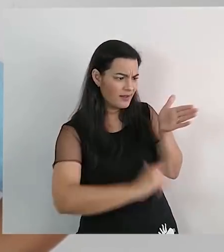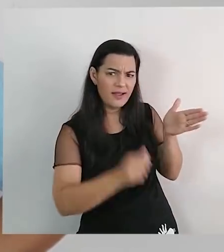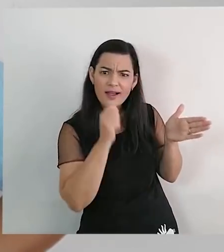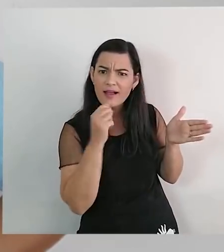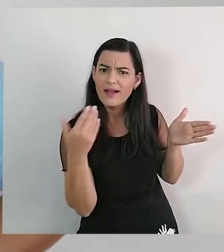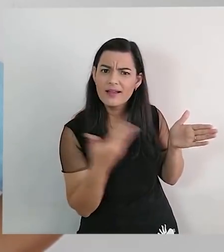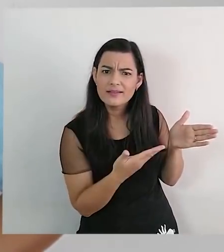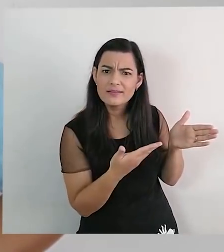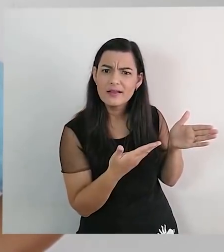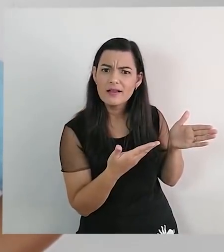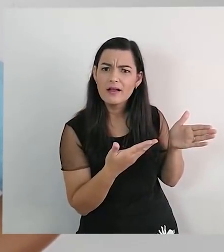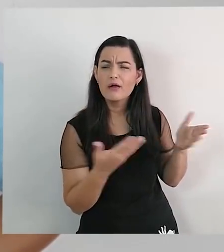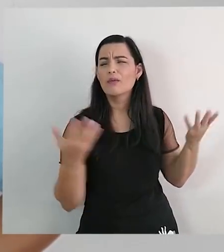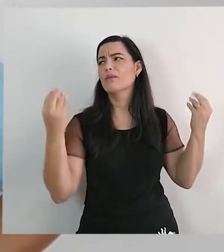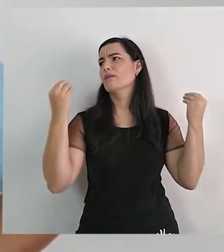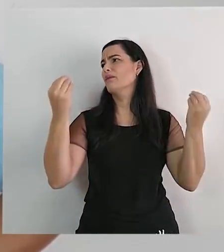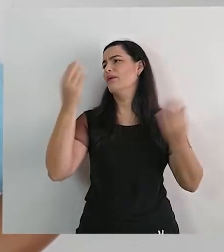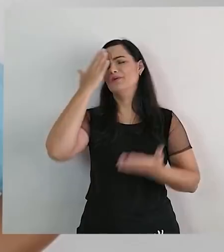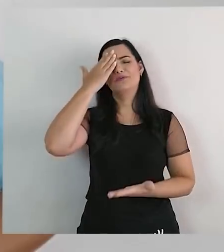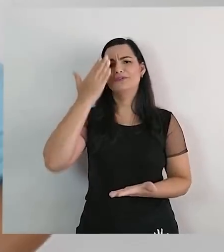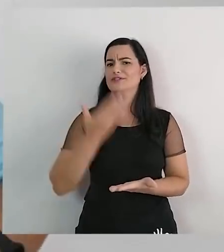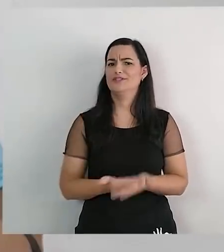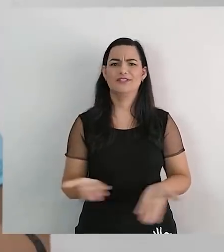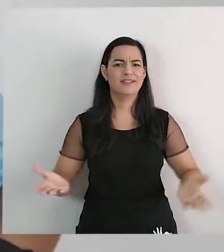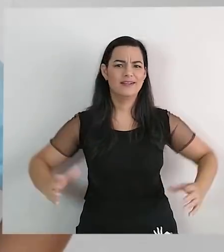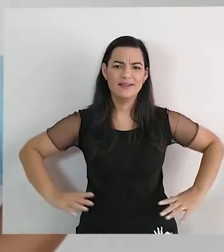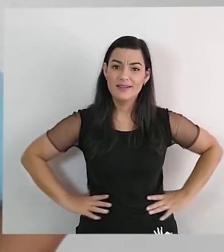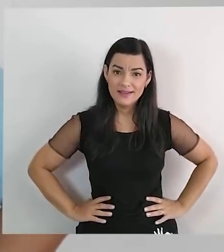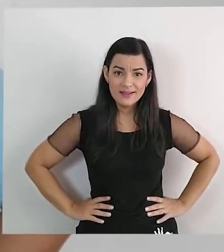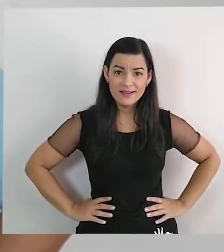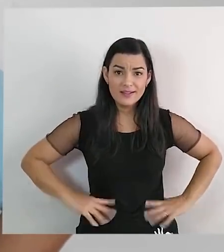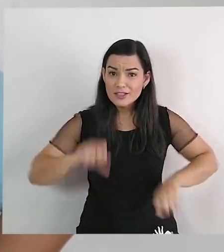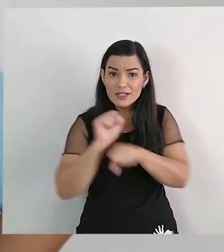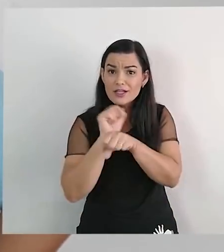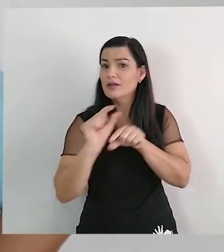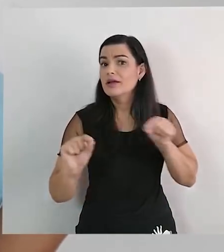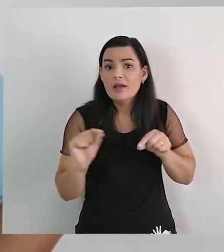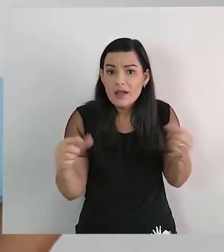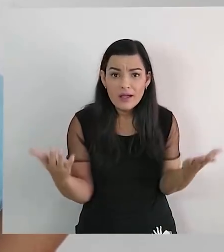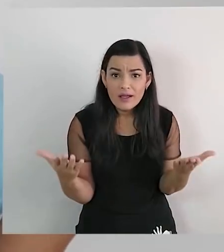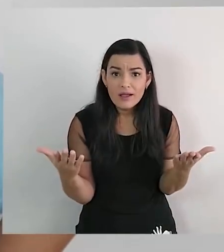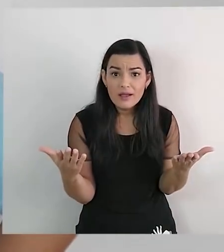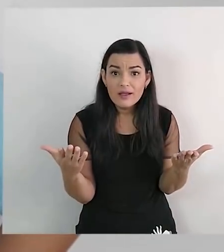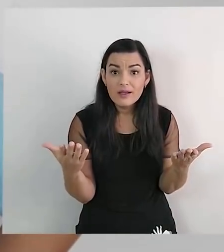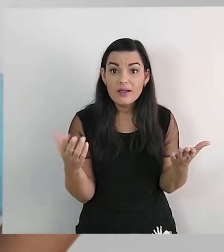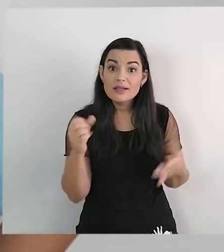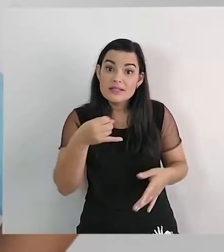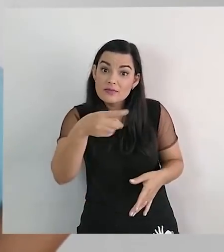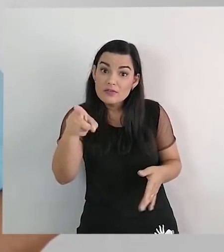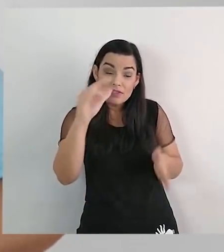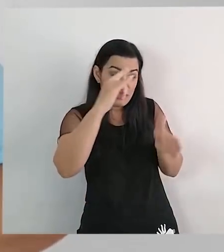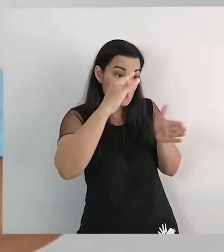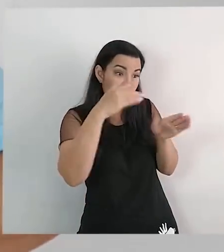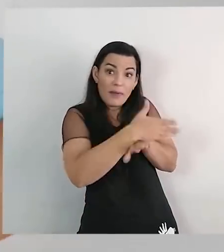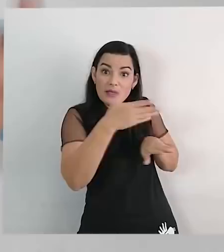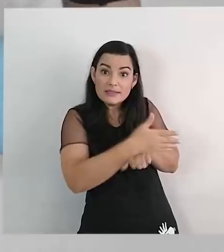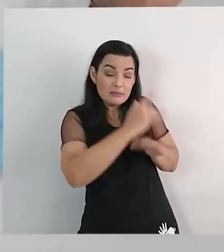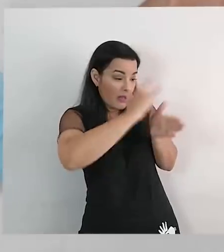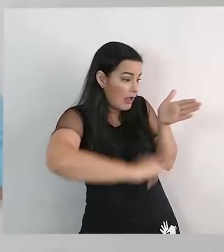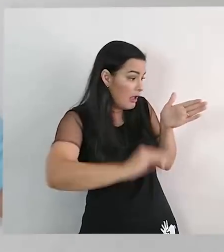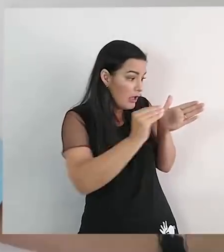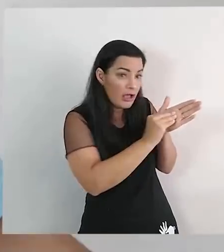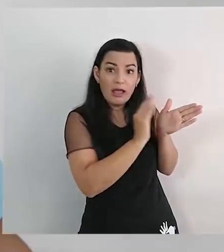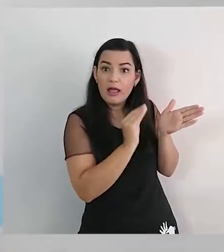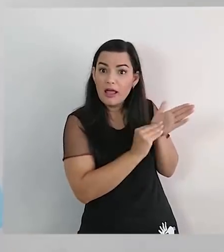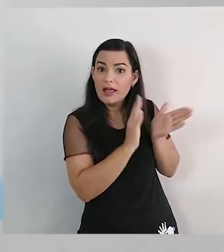desse preenchimento? Eu não acredito. Tá esperando o quê? Sem a sua participação, nós não vamos